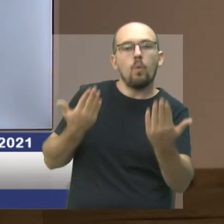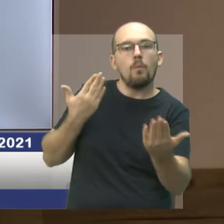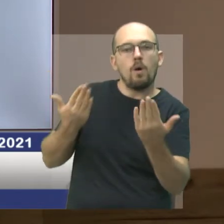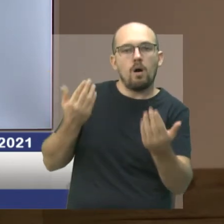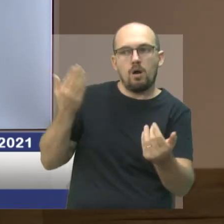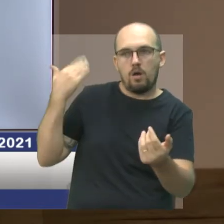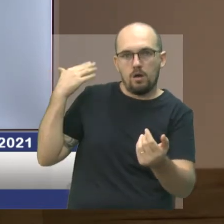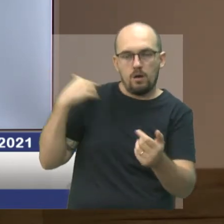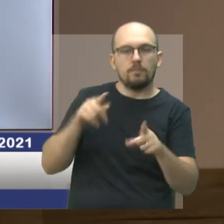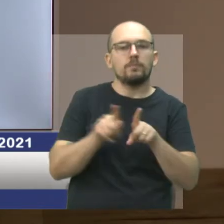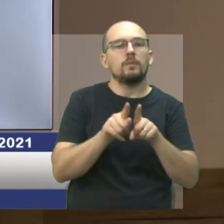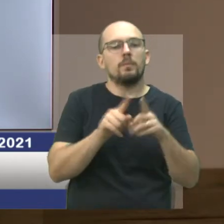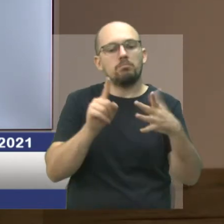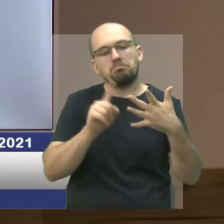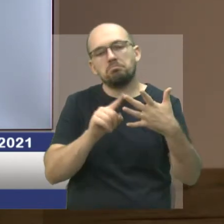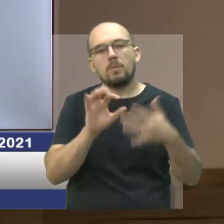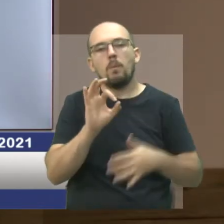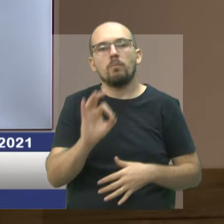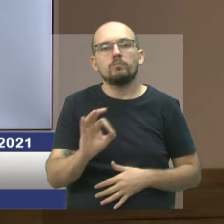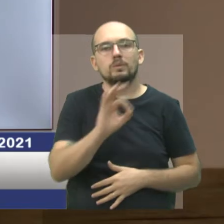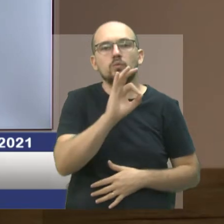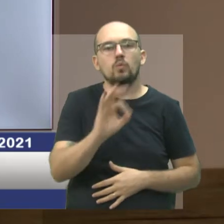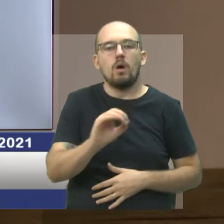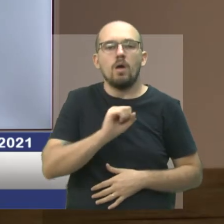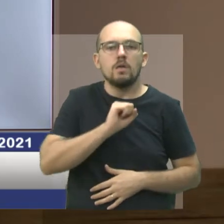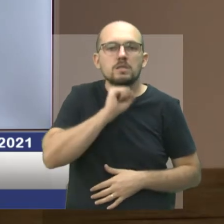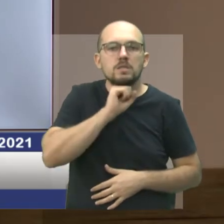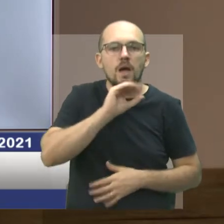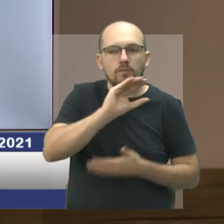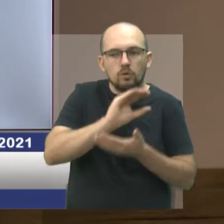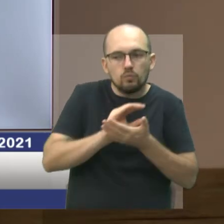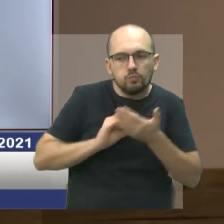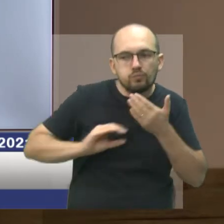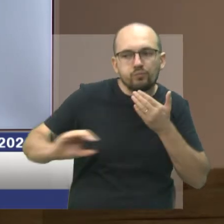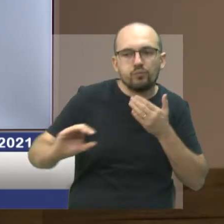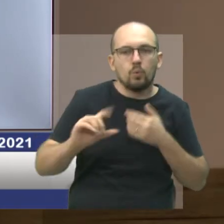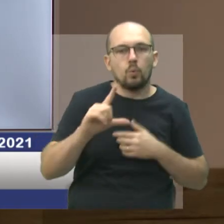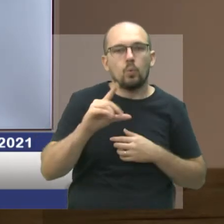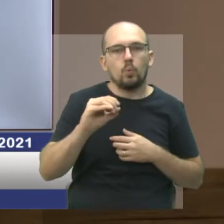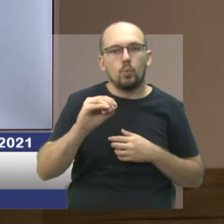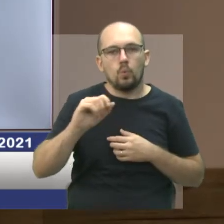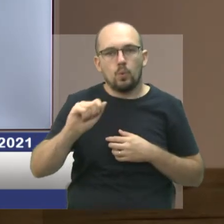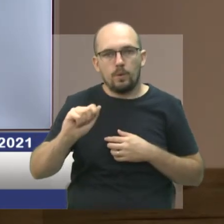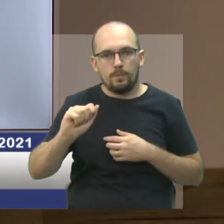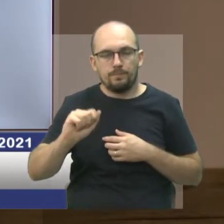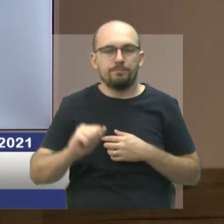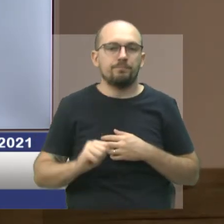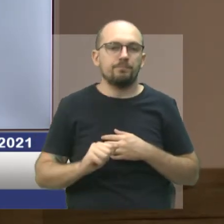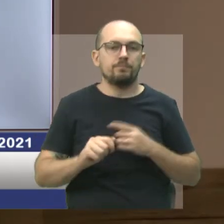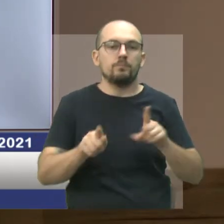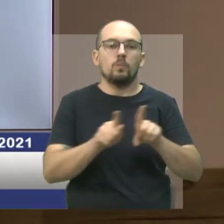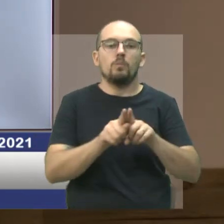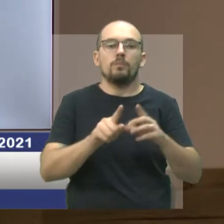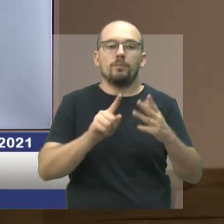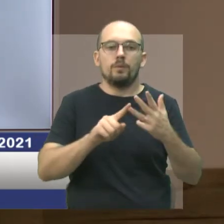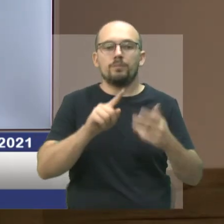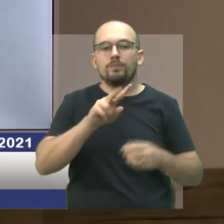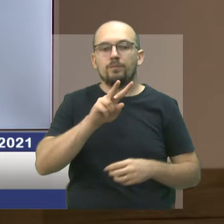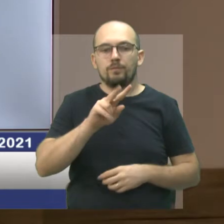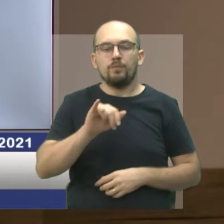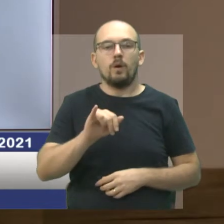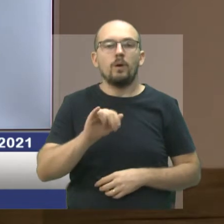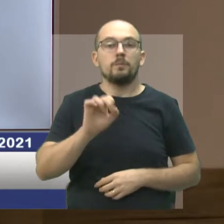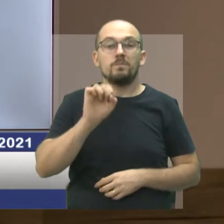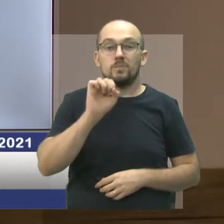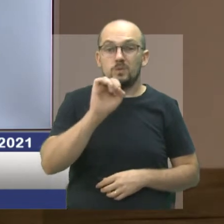o percentual de reserva de contingência a ser colocada na LOA, vai definir,